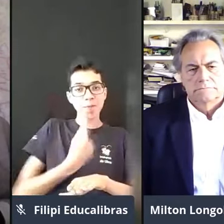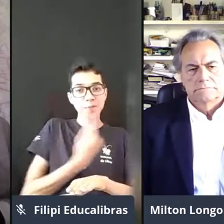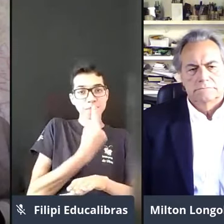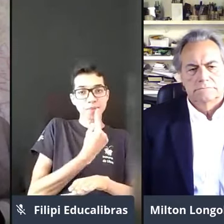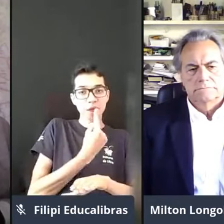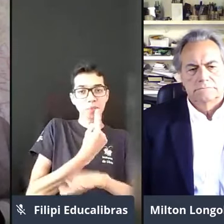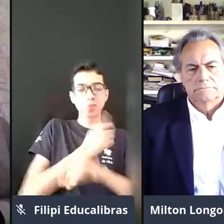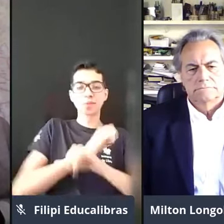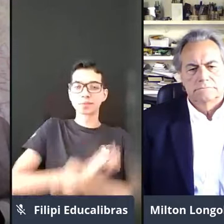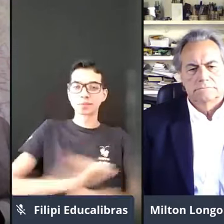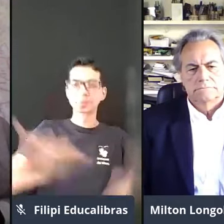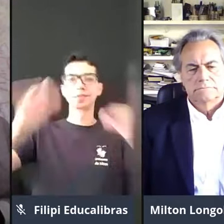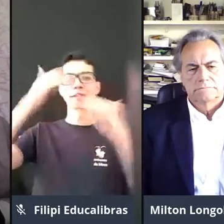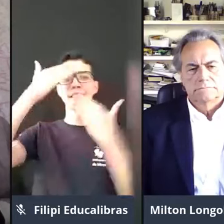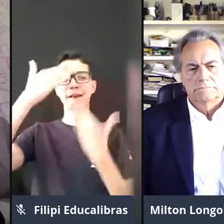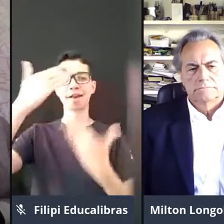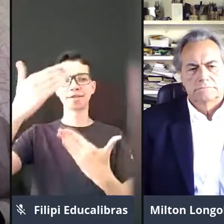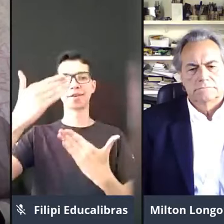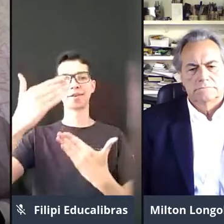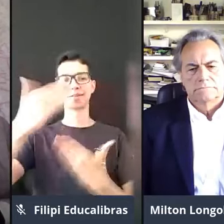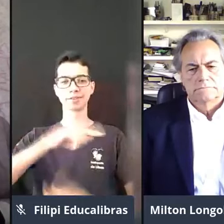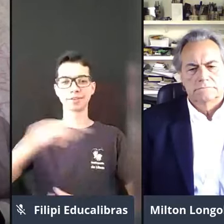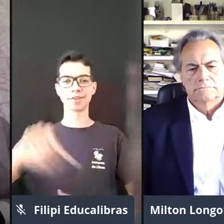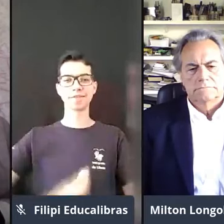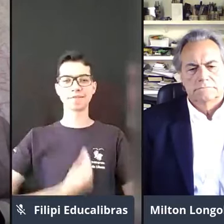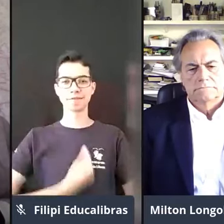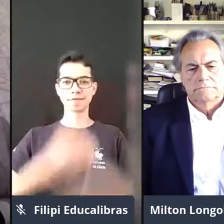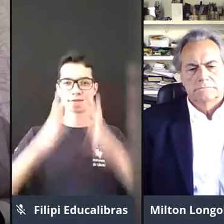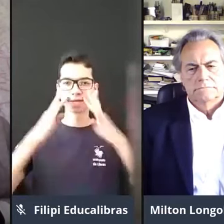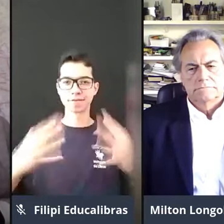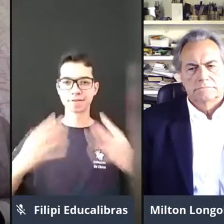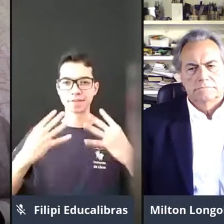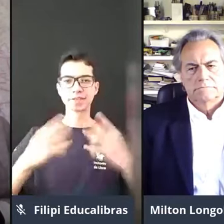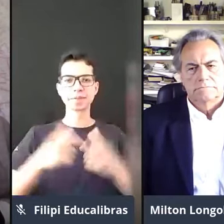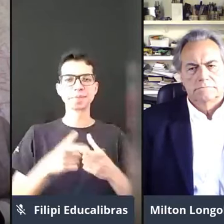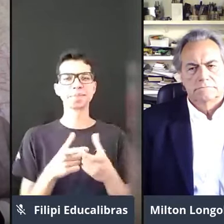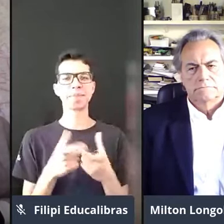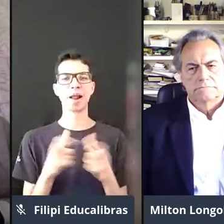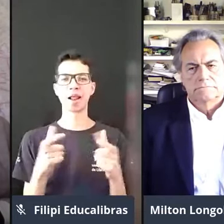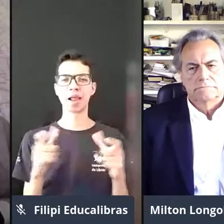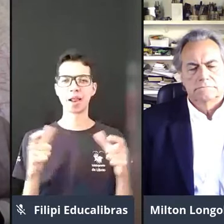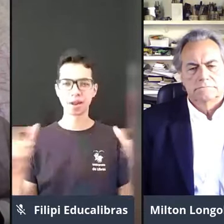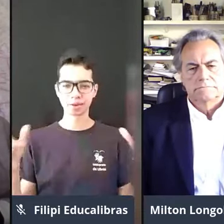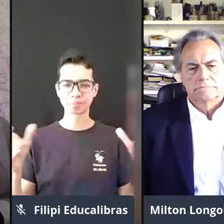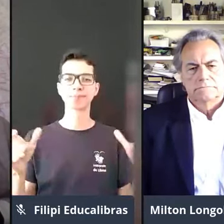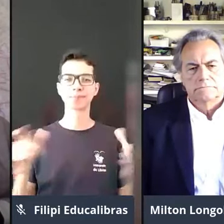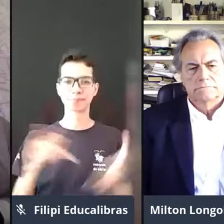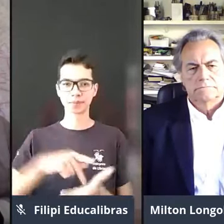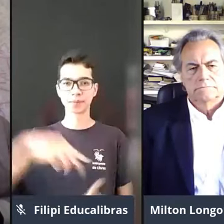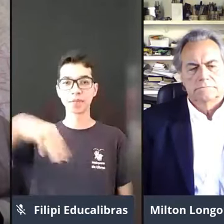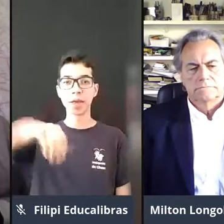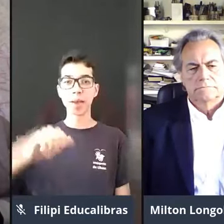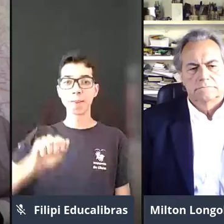de gente, dezenas de pessoas que já estão com a gente. Né, o Marcelo